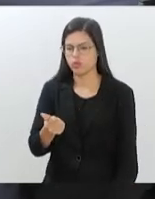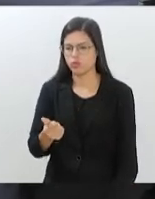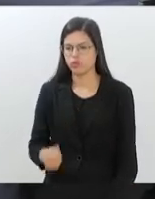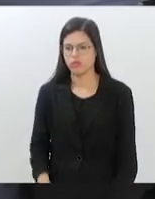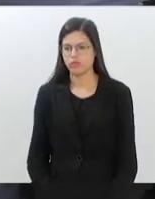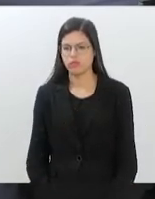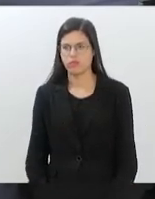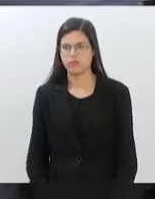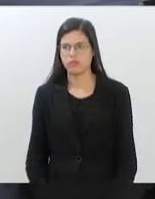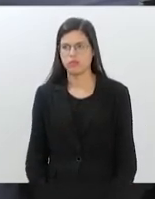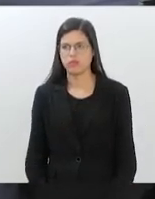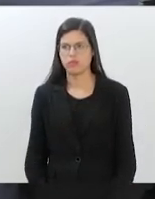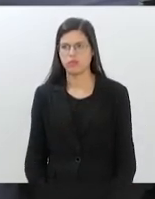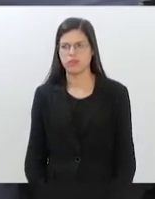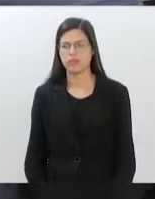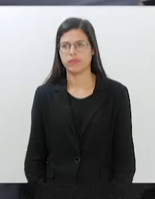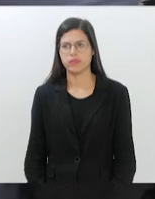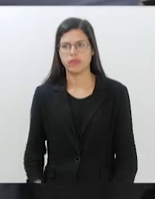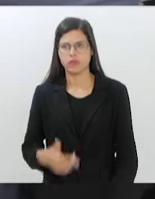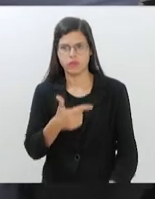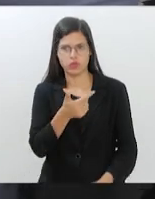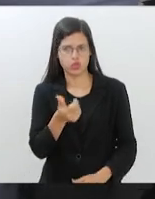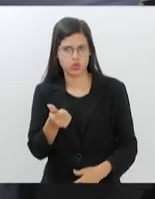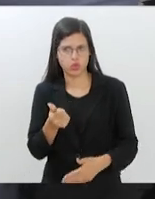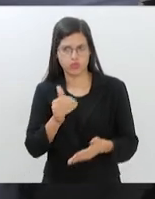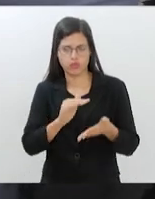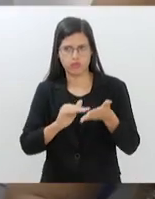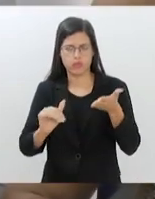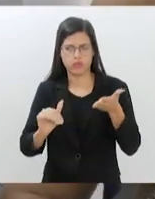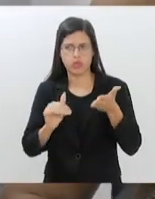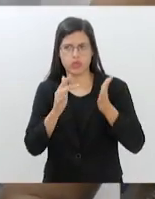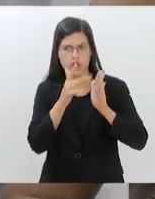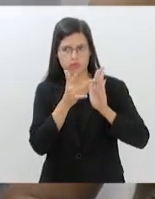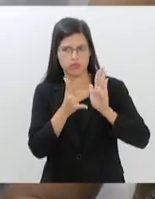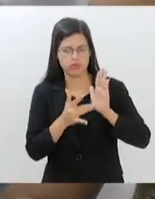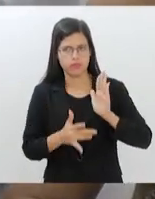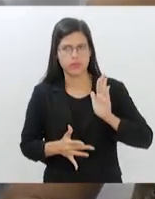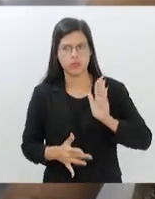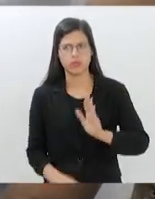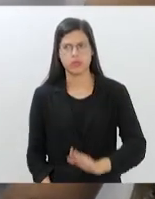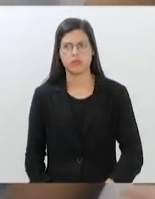pauta foi retirado 21 retirado de pauta o item